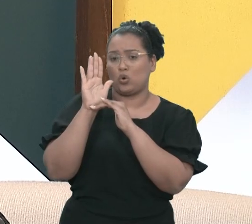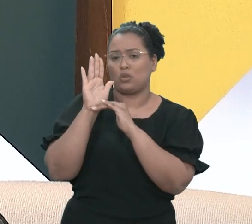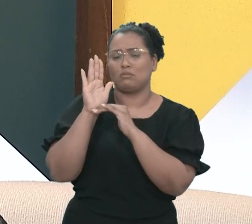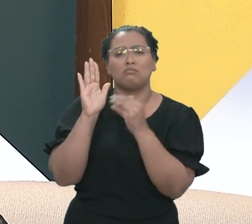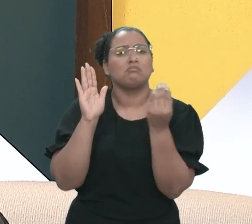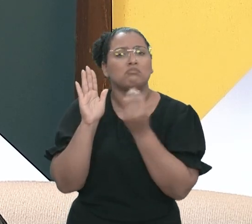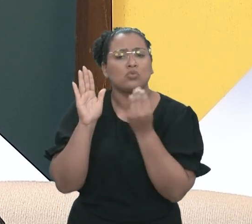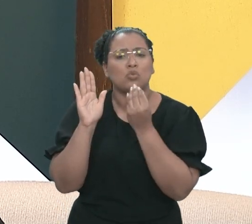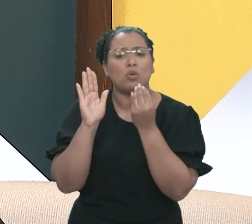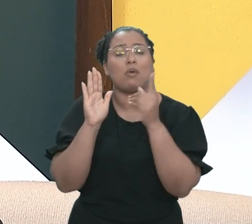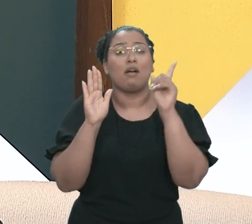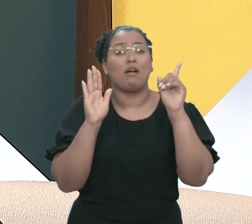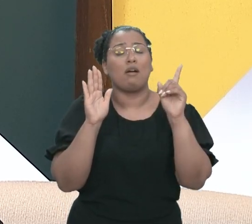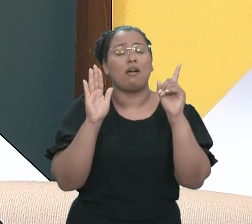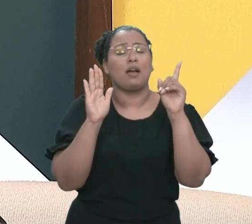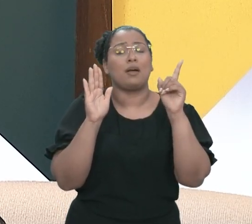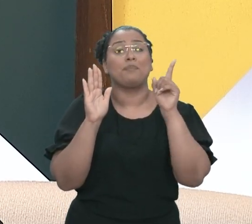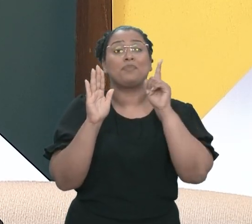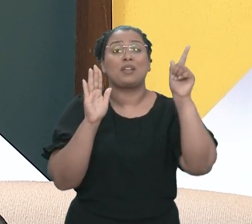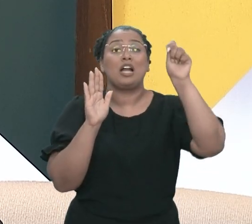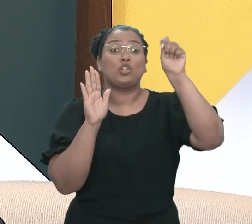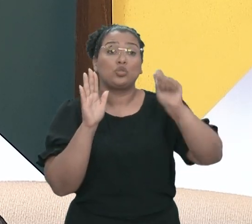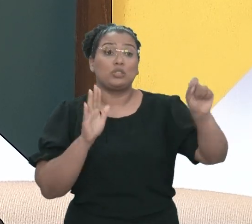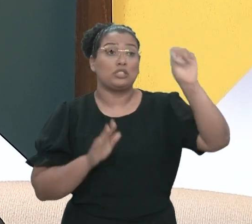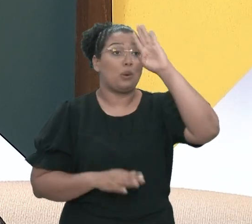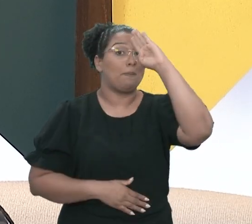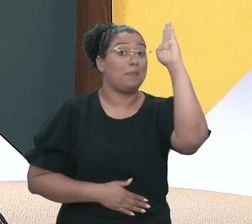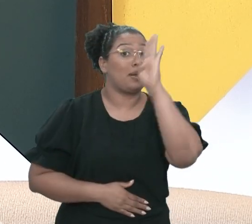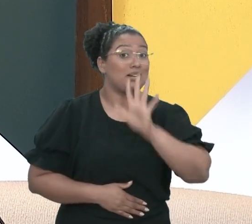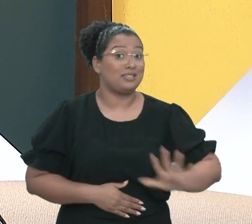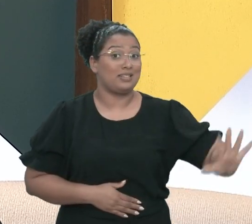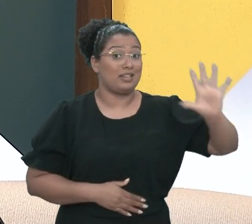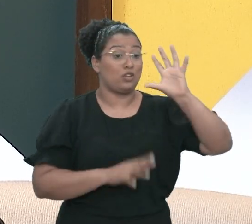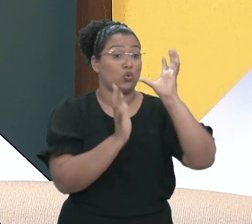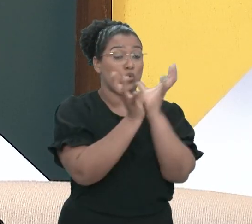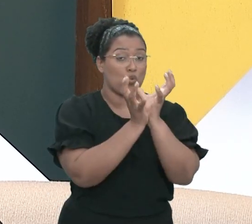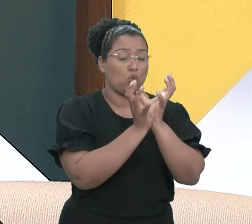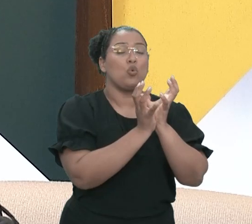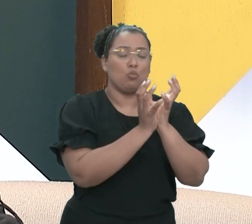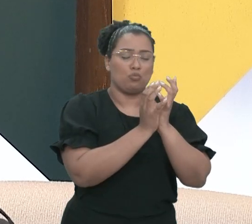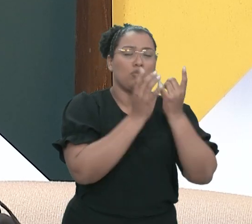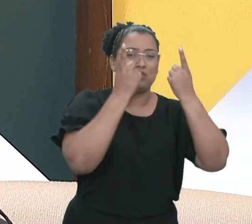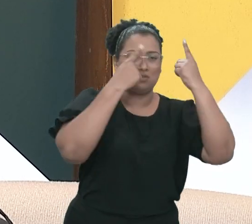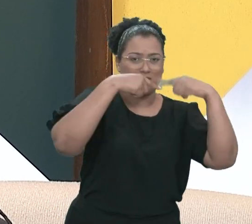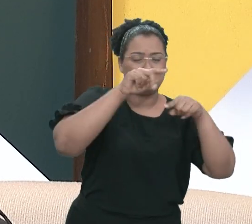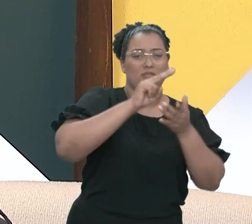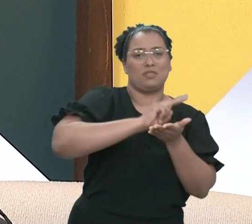desenvolvido pela Associação Brasileira de Epilepsia, e a Liga Brasileira de Epilepsia